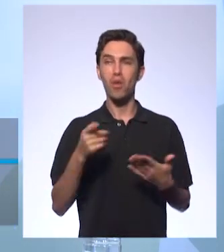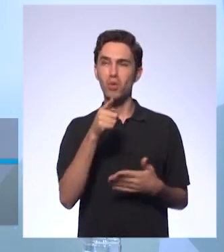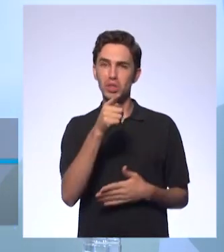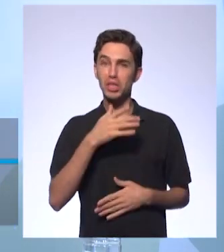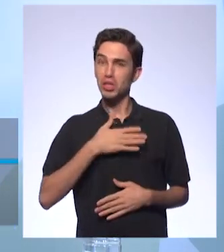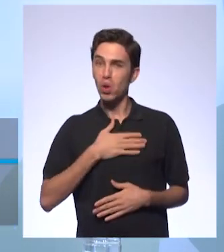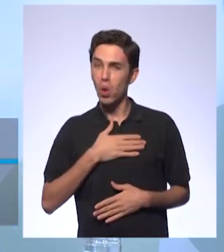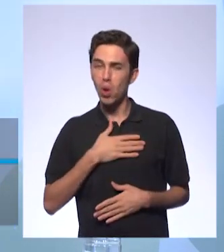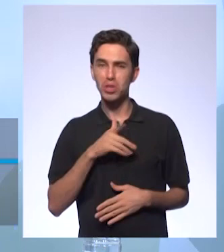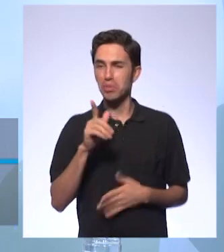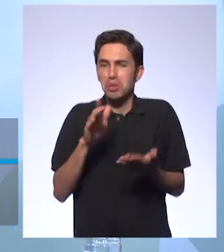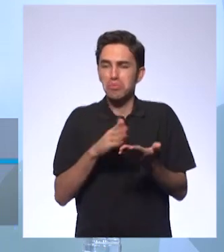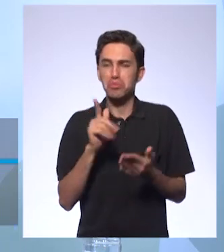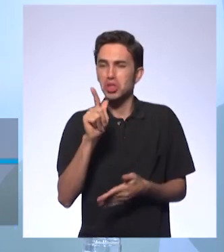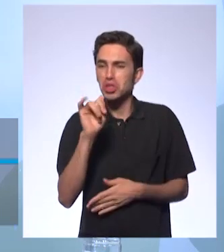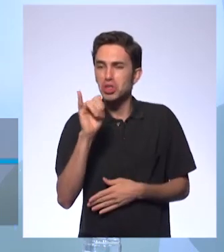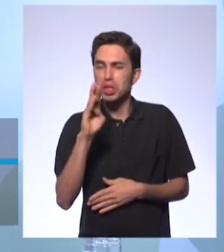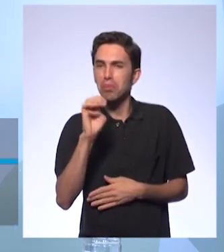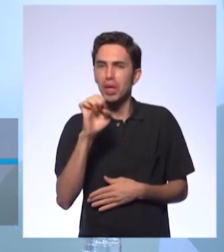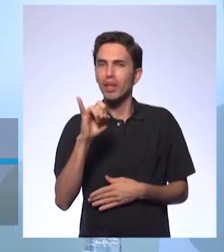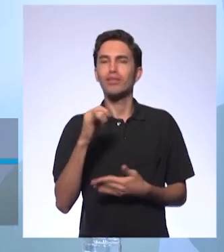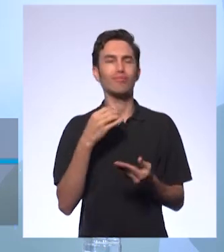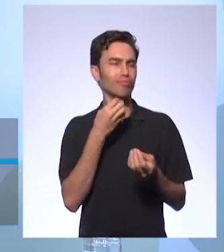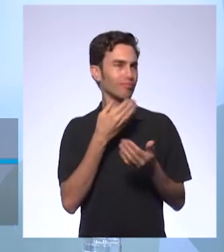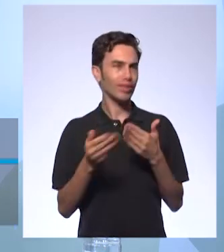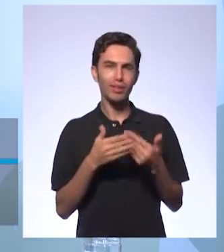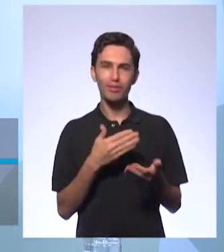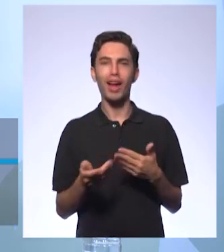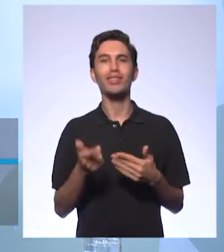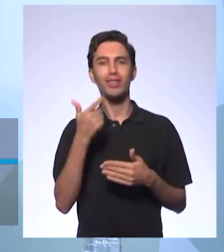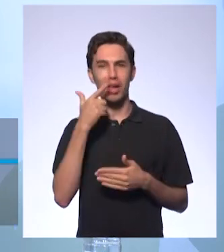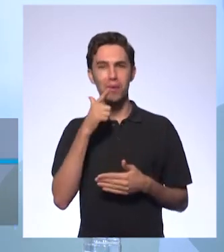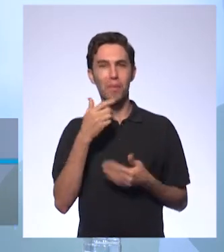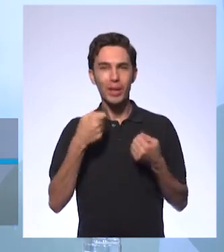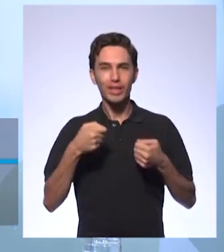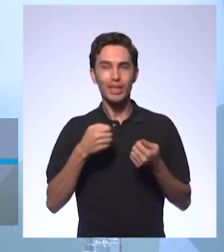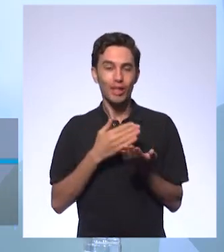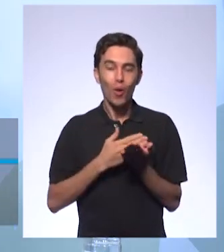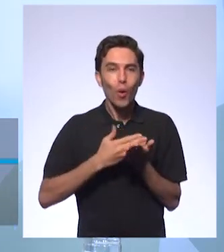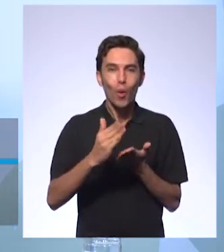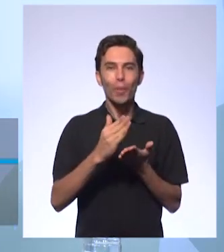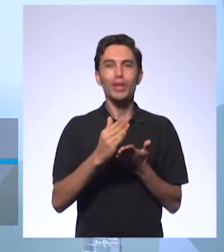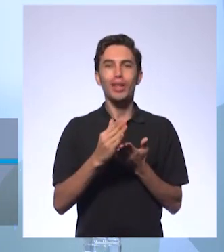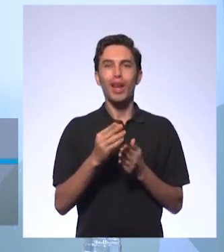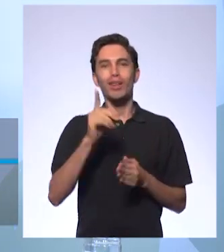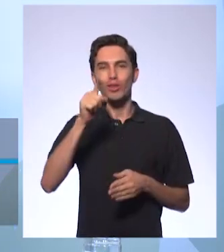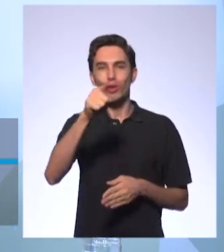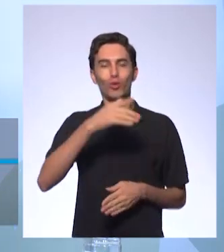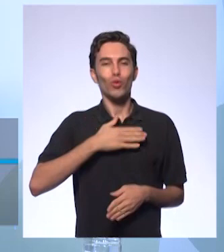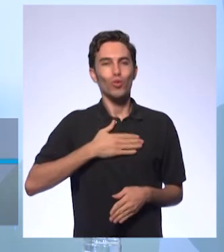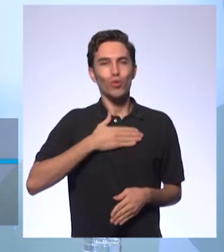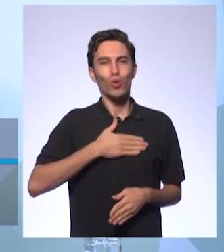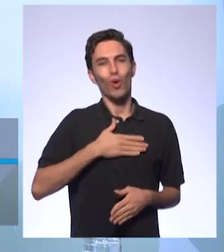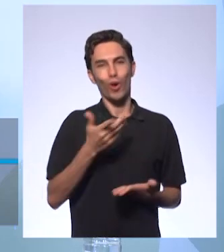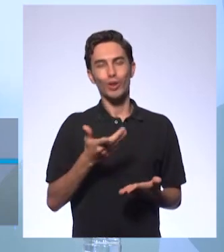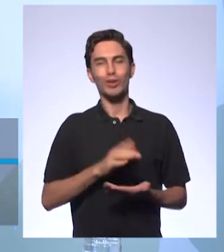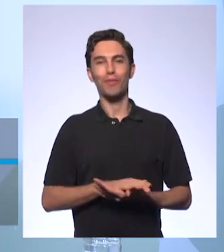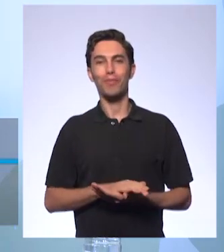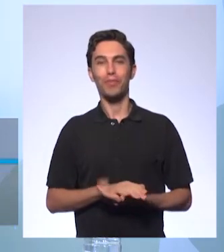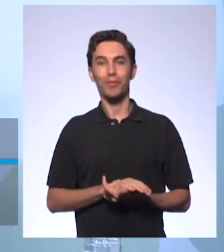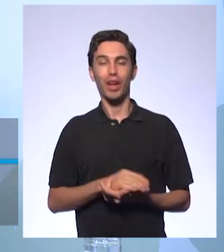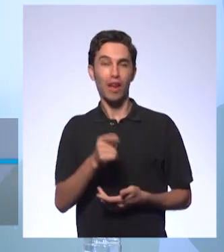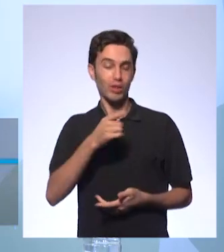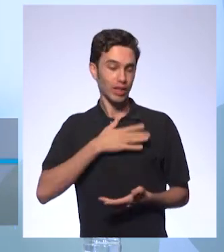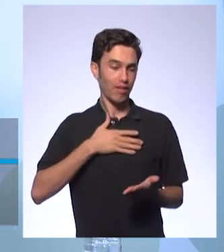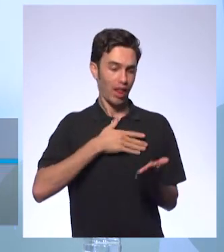gibi, mas é um começo. Você tem que gostar de alguma coisa, pelo amor de Deus. Então, você tem que gostar de ler alguma coisa. A partir do momento que você vai lendo aquilo que